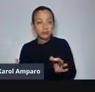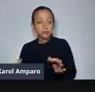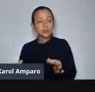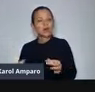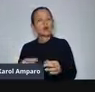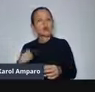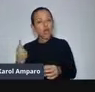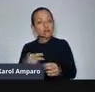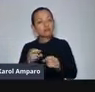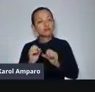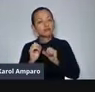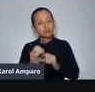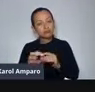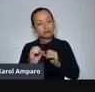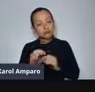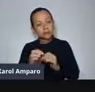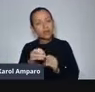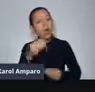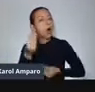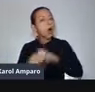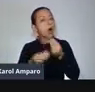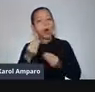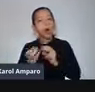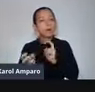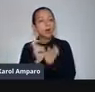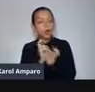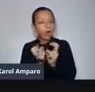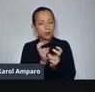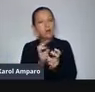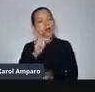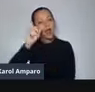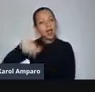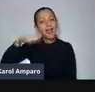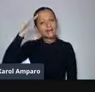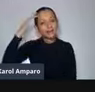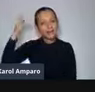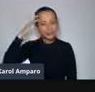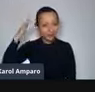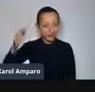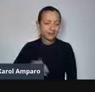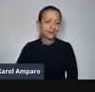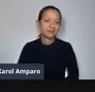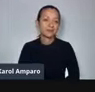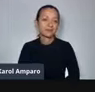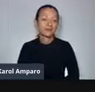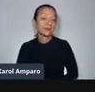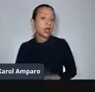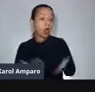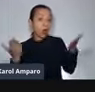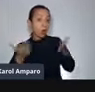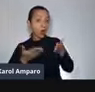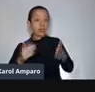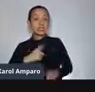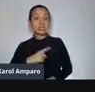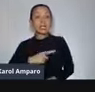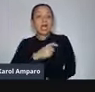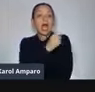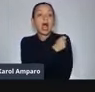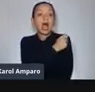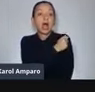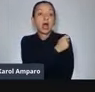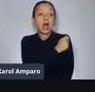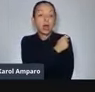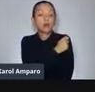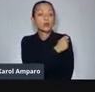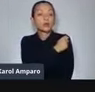de filosofar com a nossa capoeira. Que ali, hoje, eu tenho alunos que já me